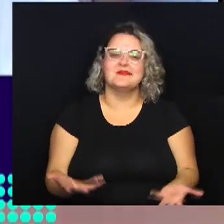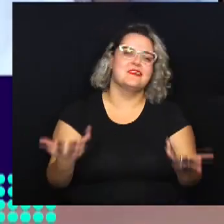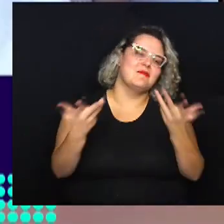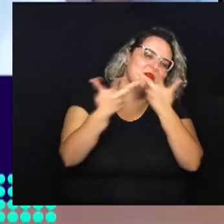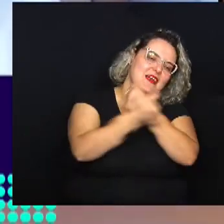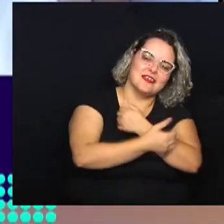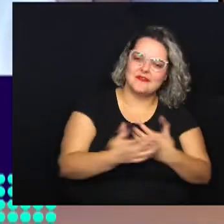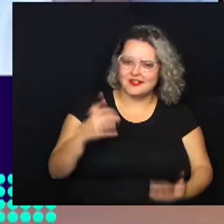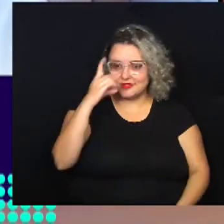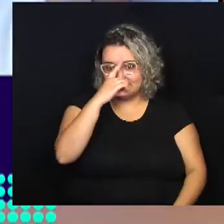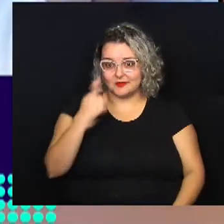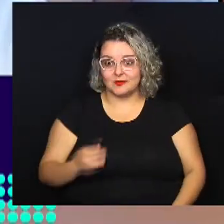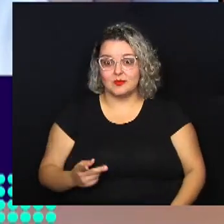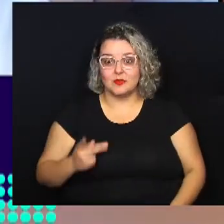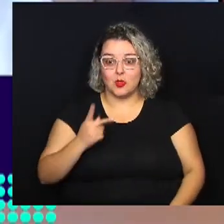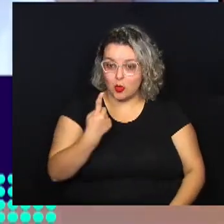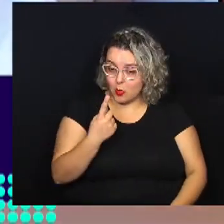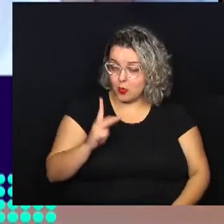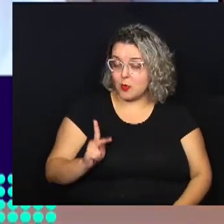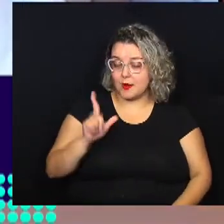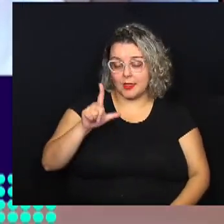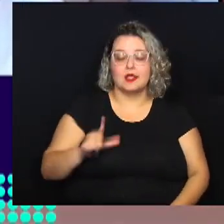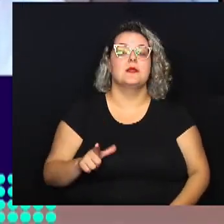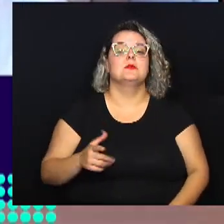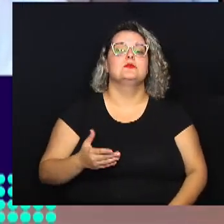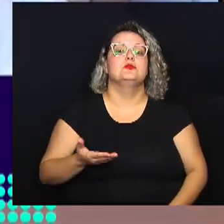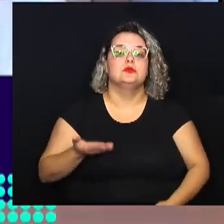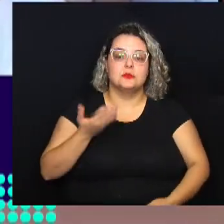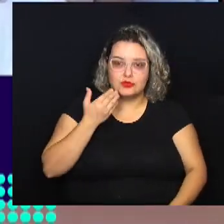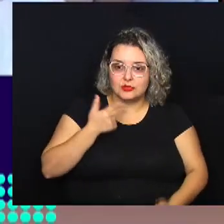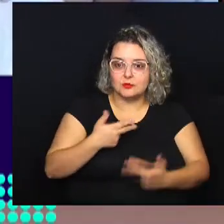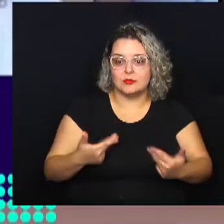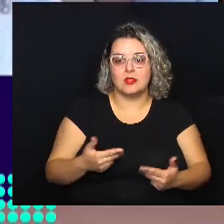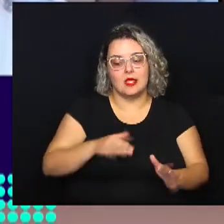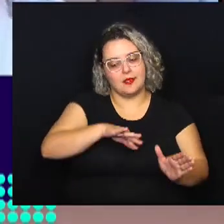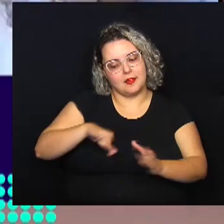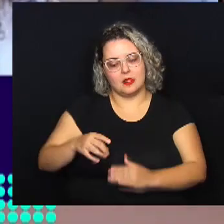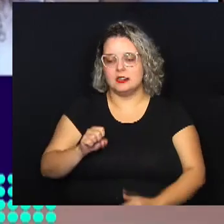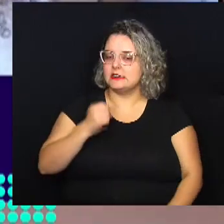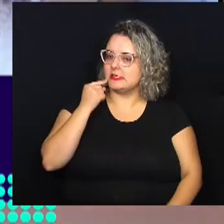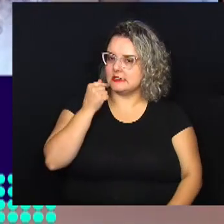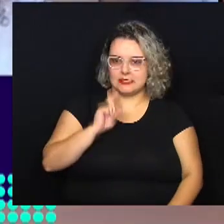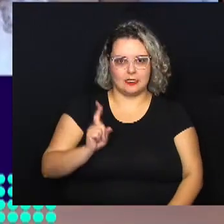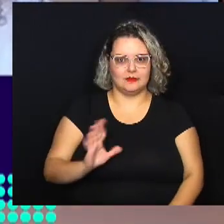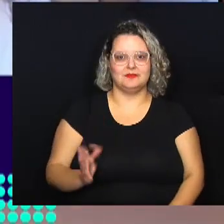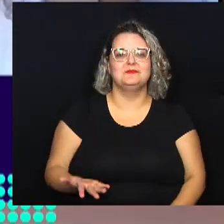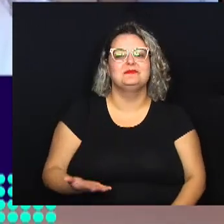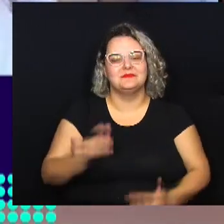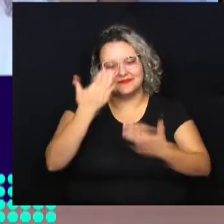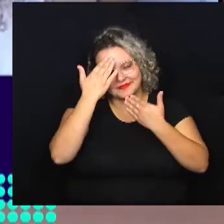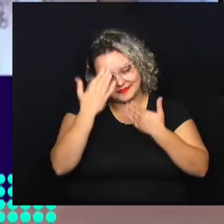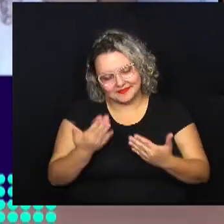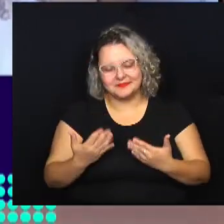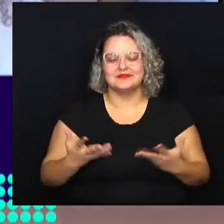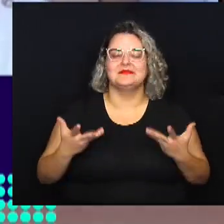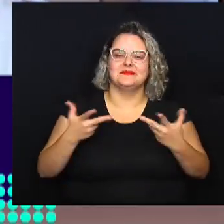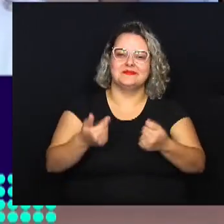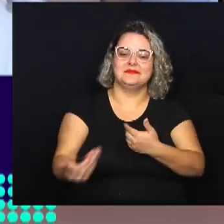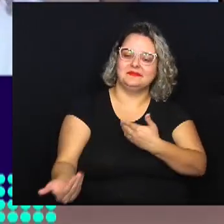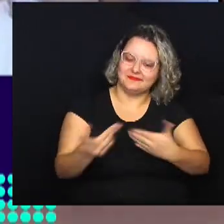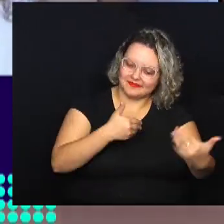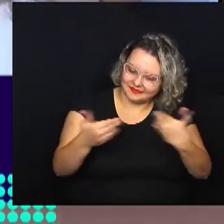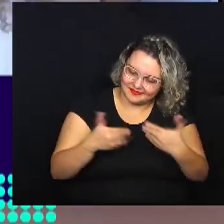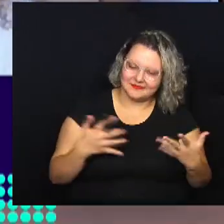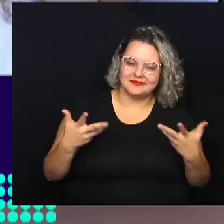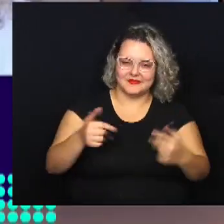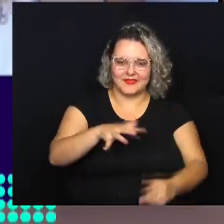todo. A entrada é 1 quilo de alimento não perecível, exceto sal, para doação para as instituições, tá? Contamos com a presença de todo mundo aqui na Estação Cultura